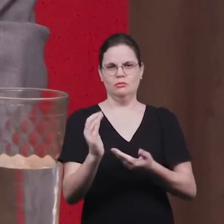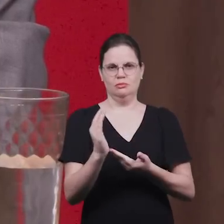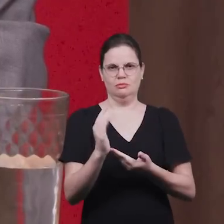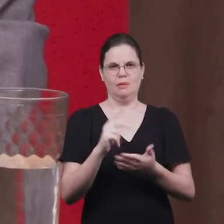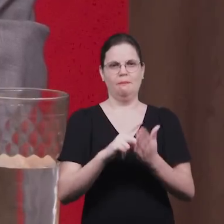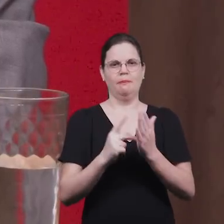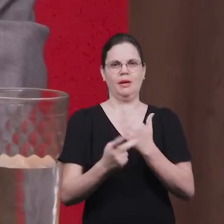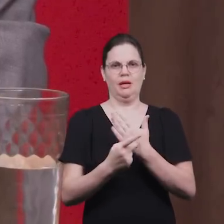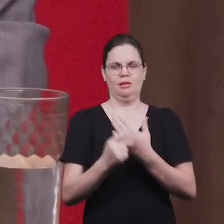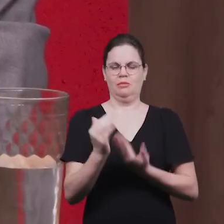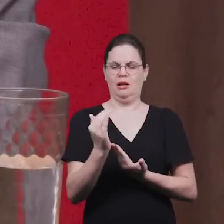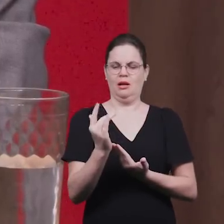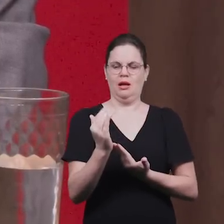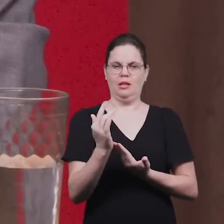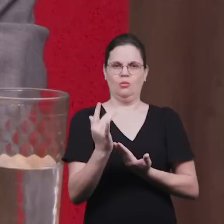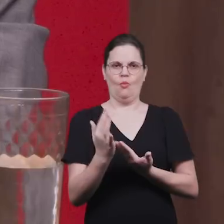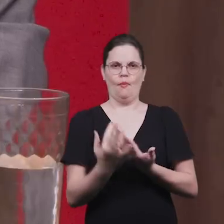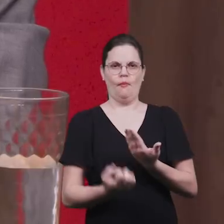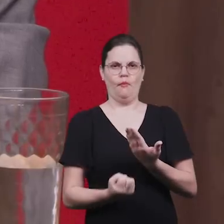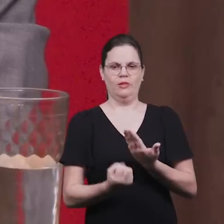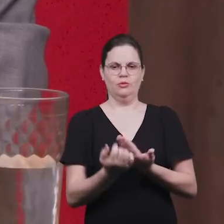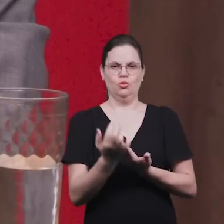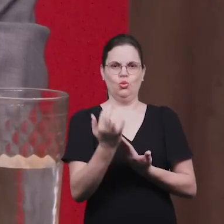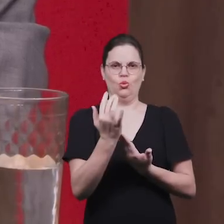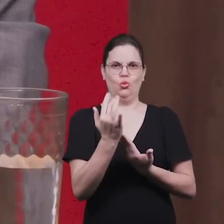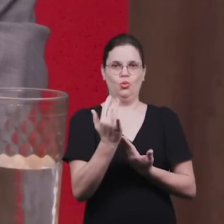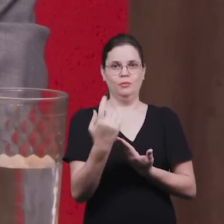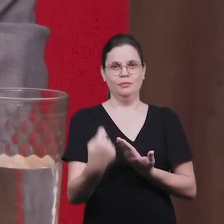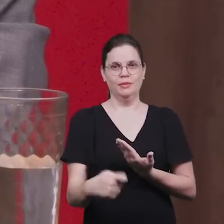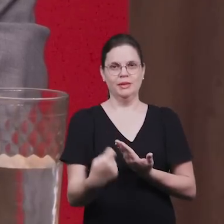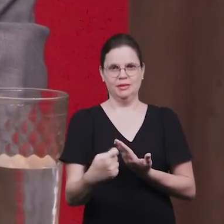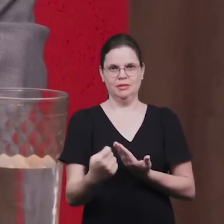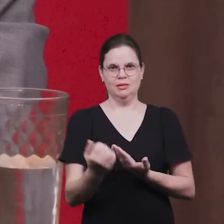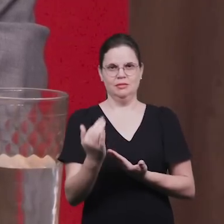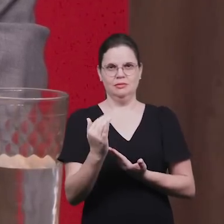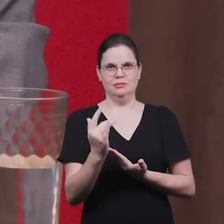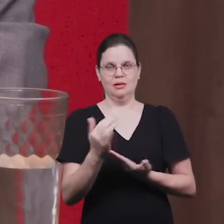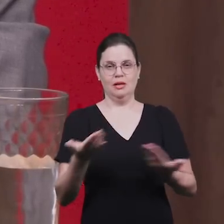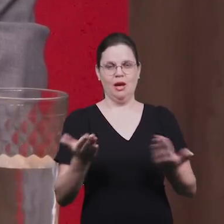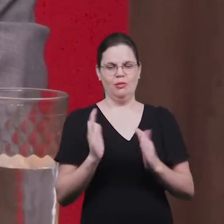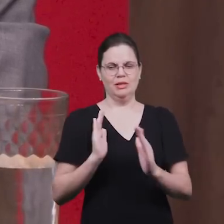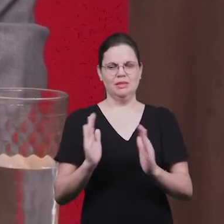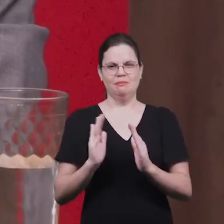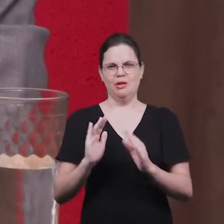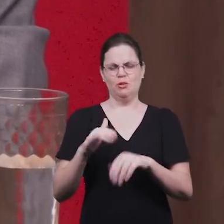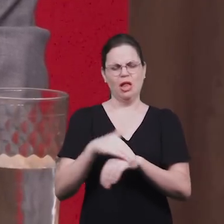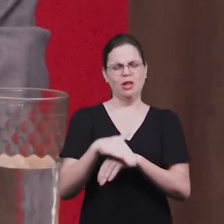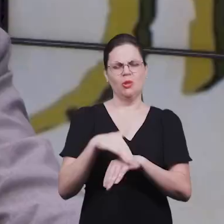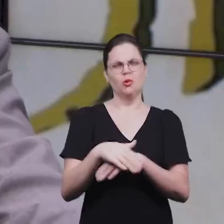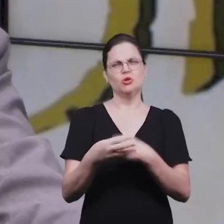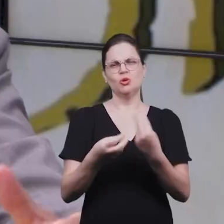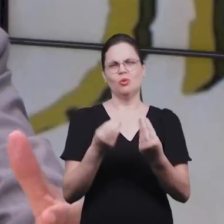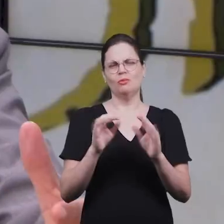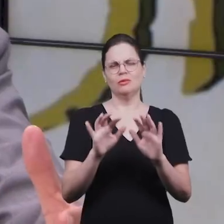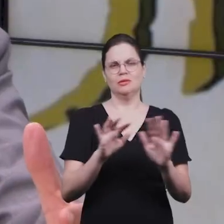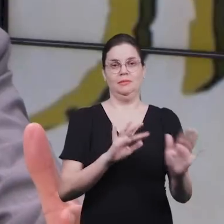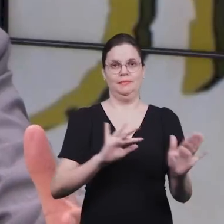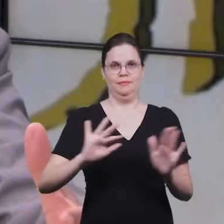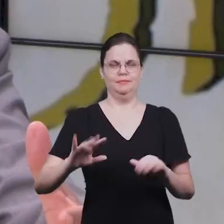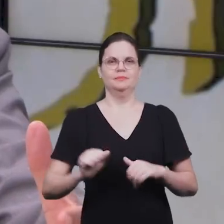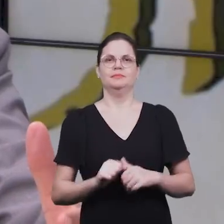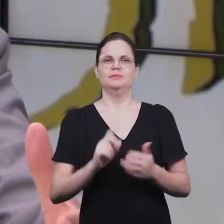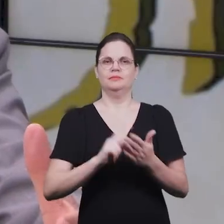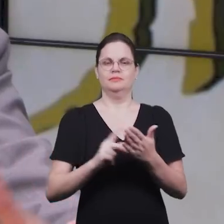essa candeia acesa aqui nesse momento, né? Na hora da noite, como é que é isso? Exato. A parábola